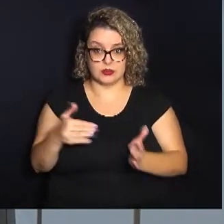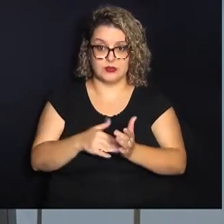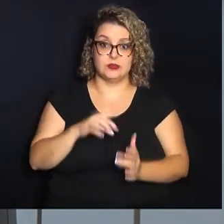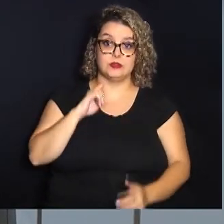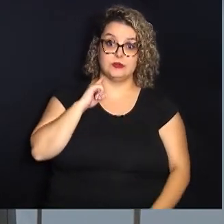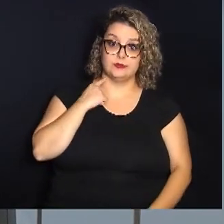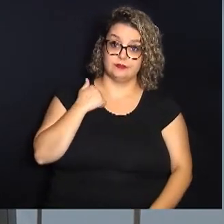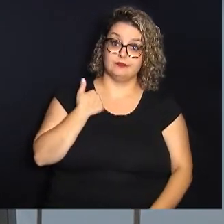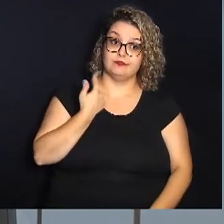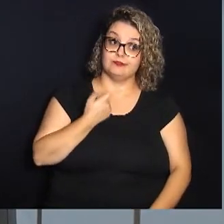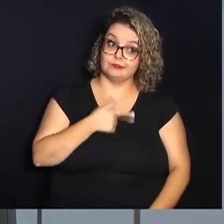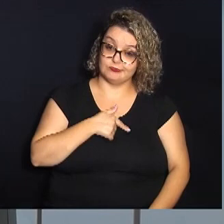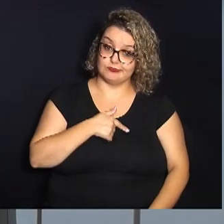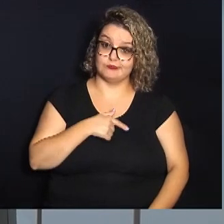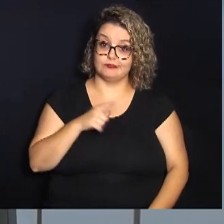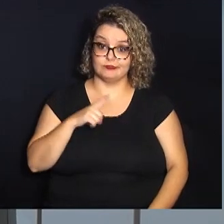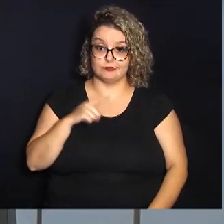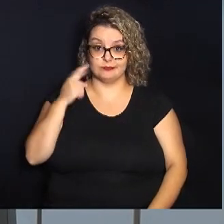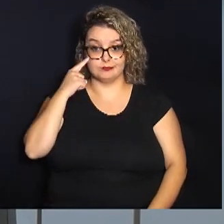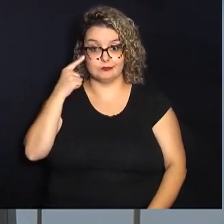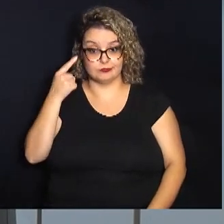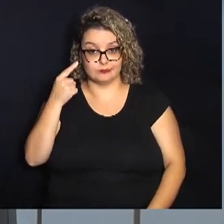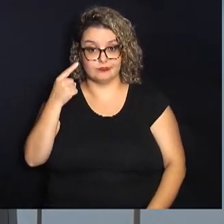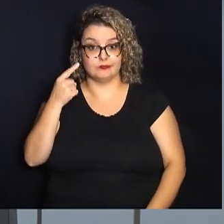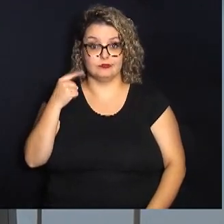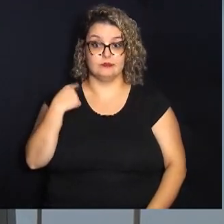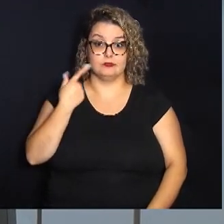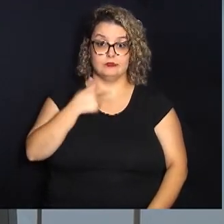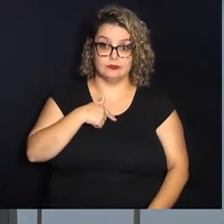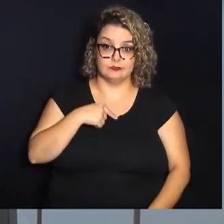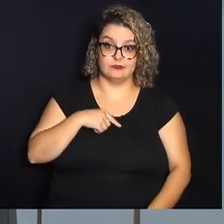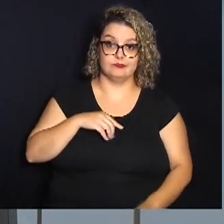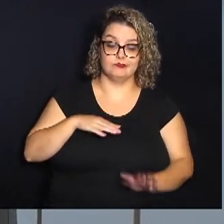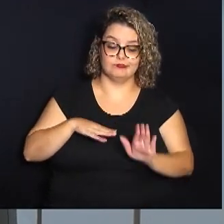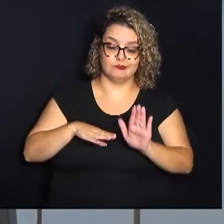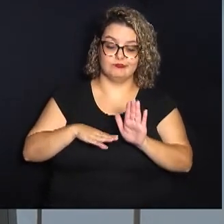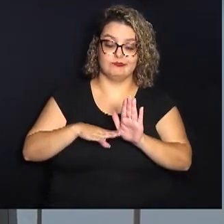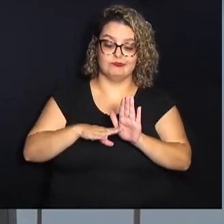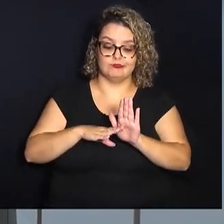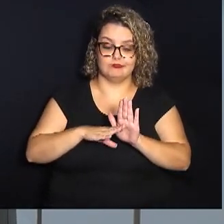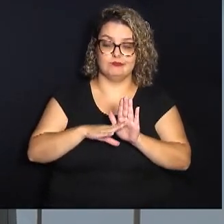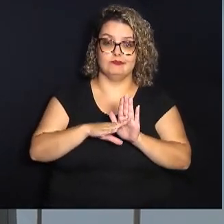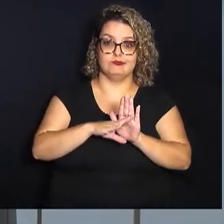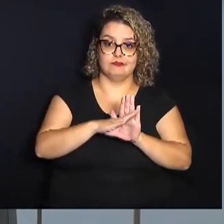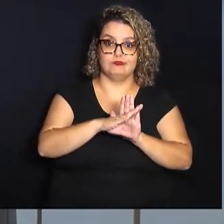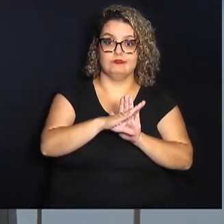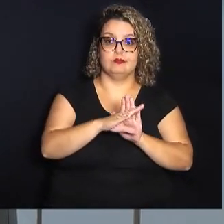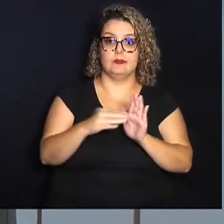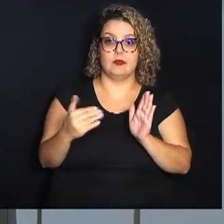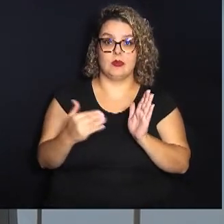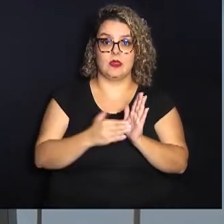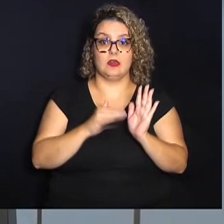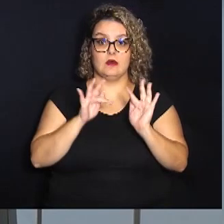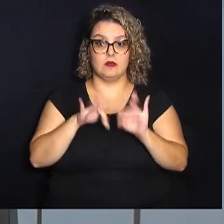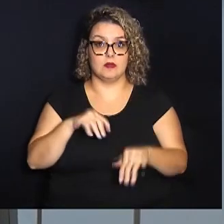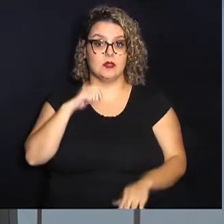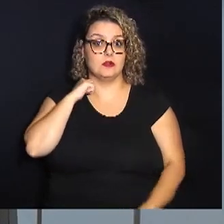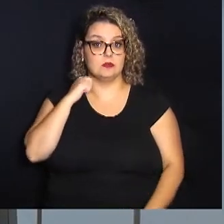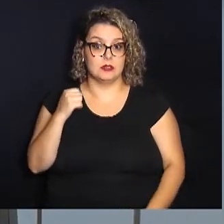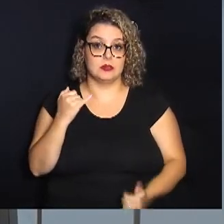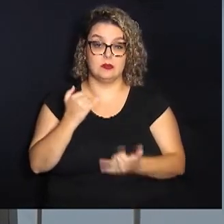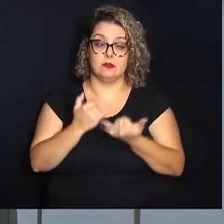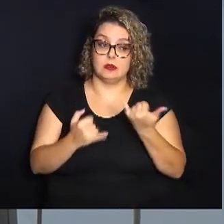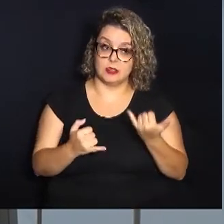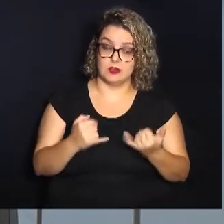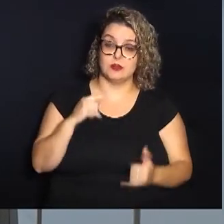espera que os nossos casos ainda subam bastante até o final de abril, meio de maio, tá? A nossa curva